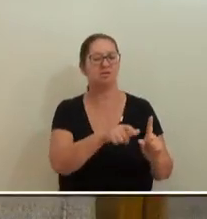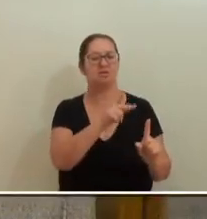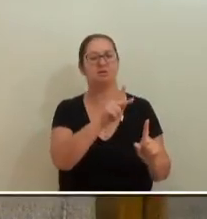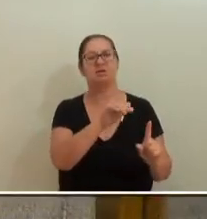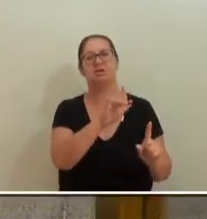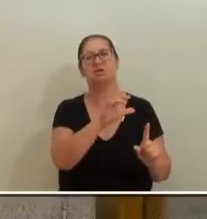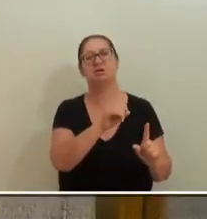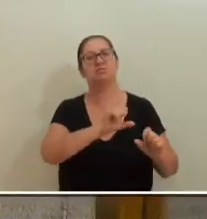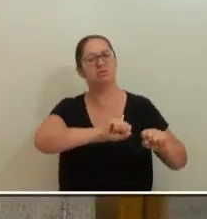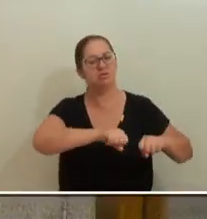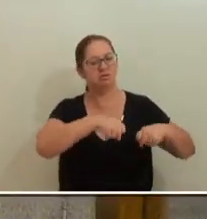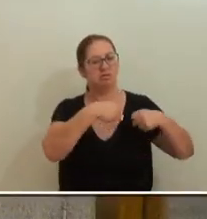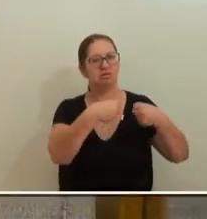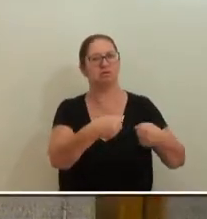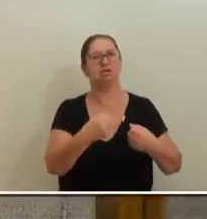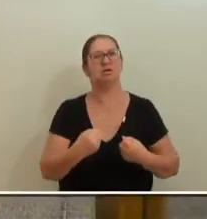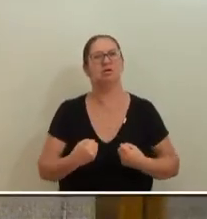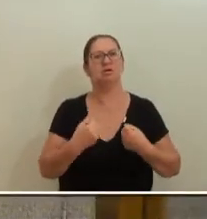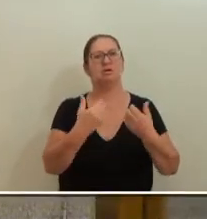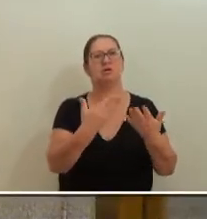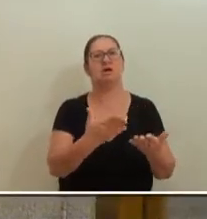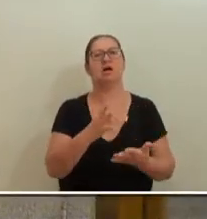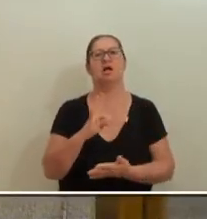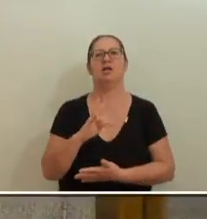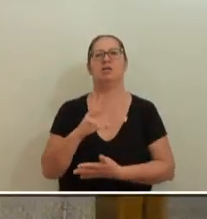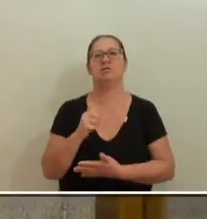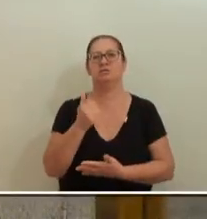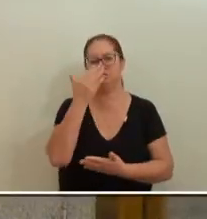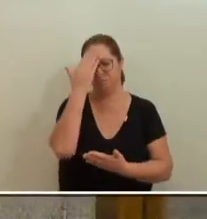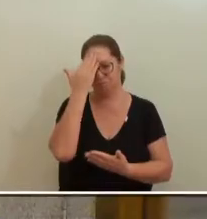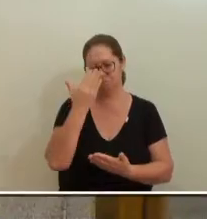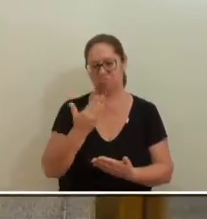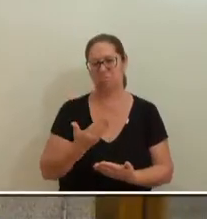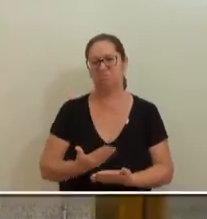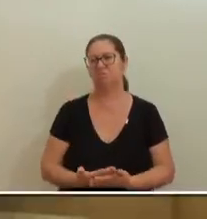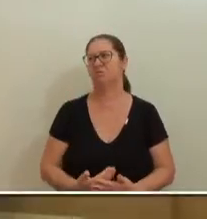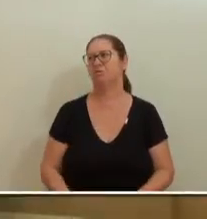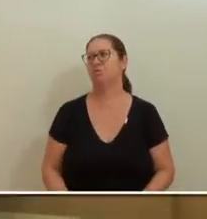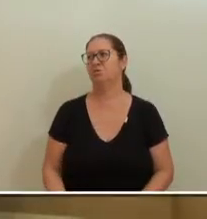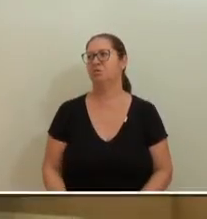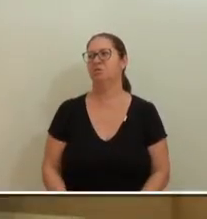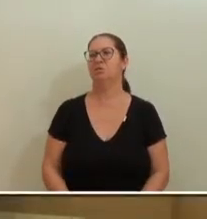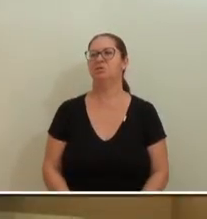se dedica e se doa a todos. Muito obrigado.